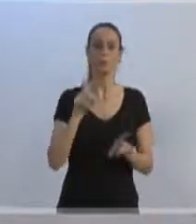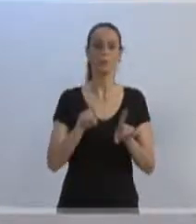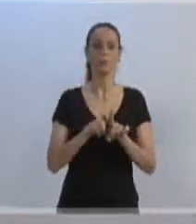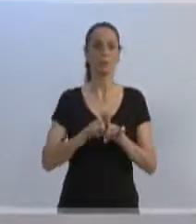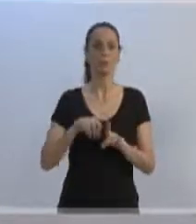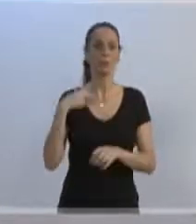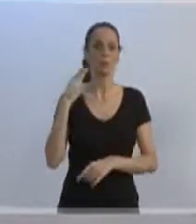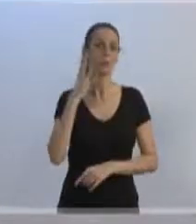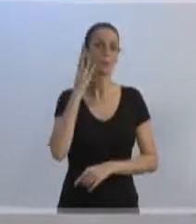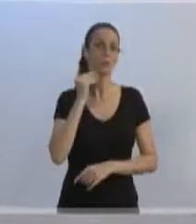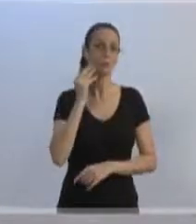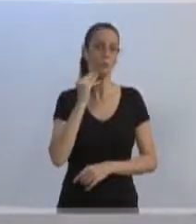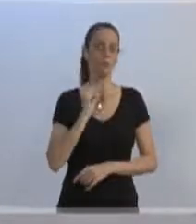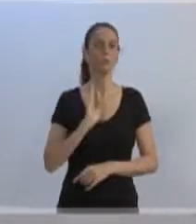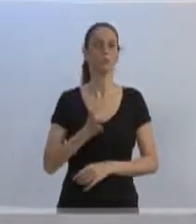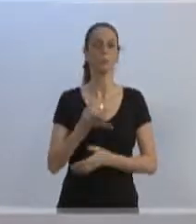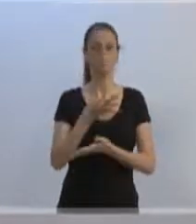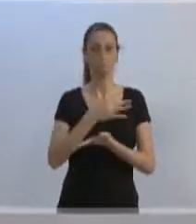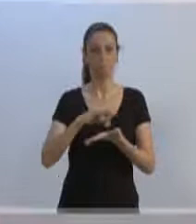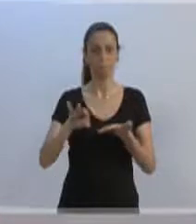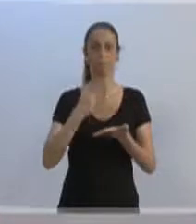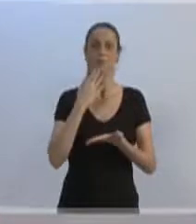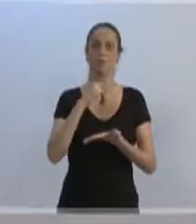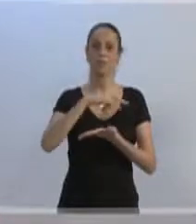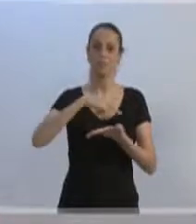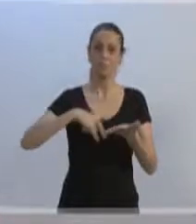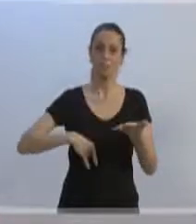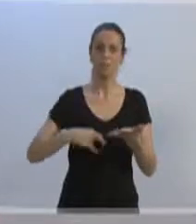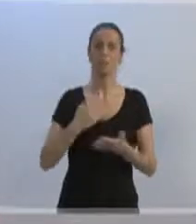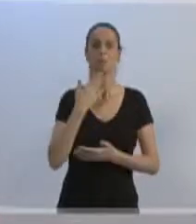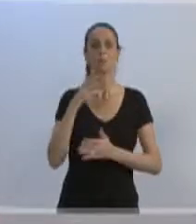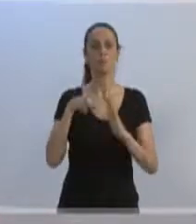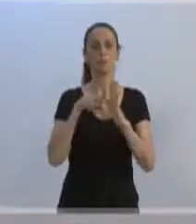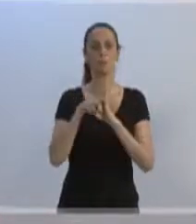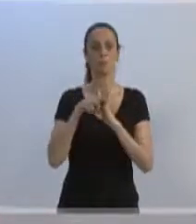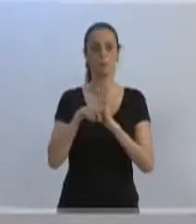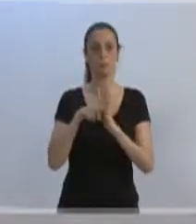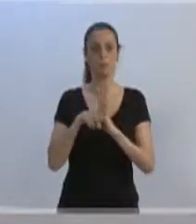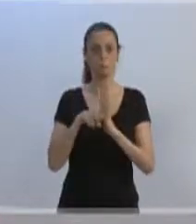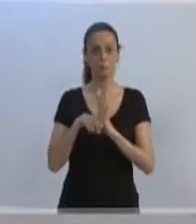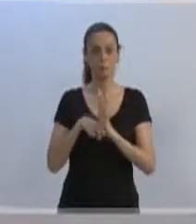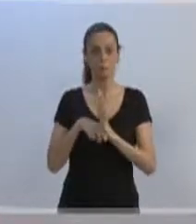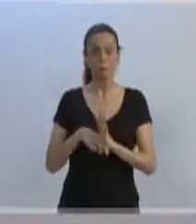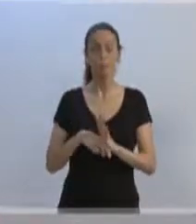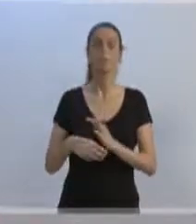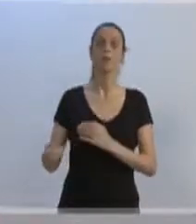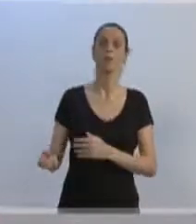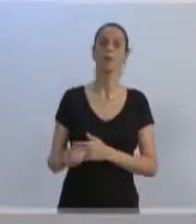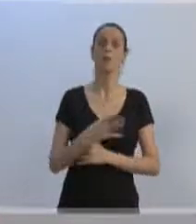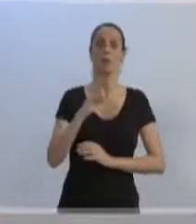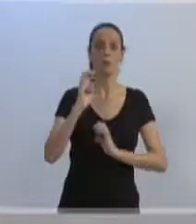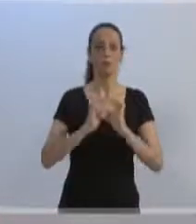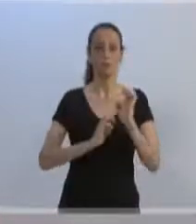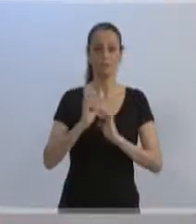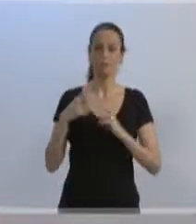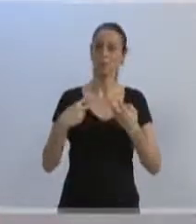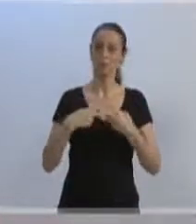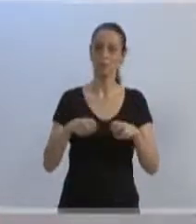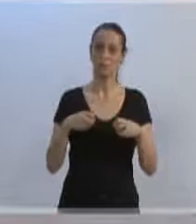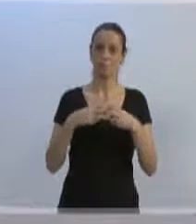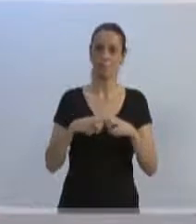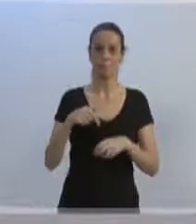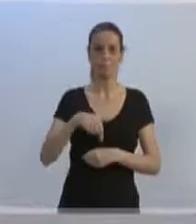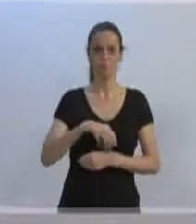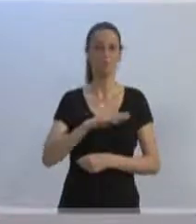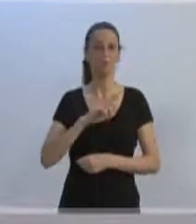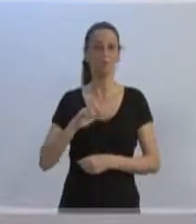gilson assinamos um requerimento solicitando algumas informações com relação à nova empresa que opera o transporte coletivo